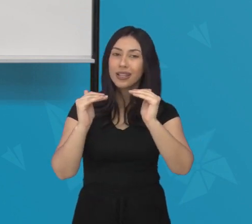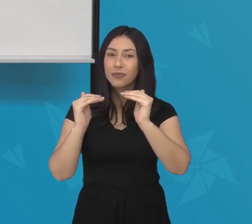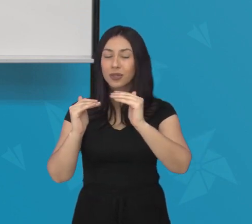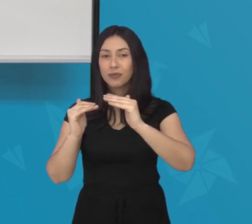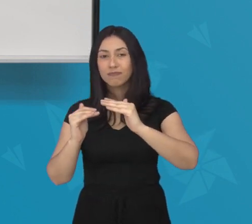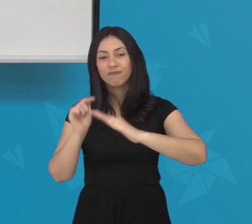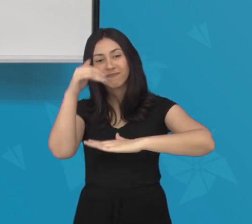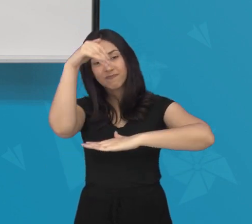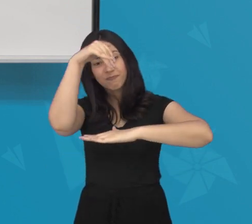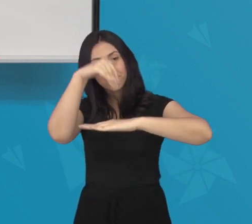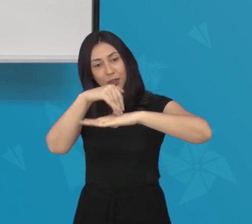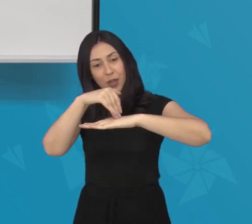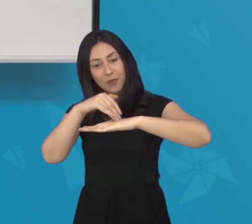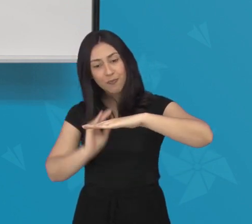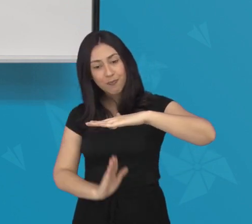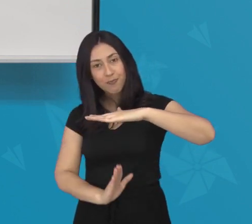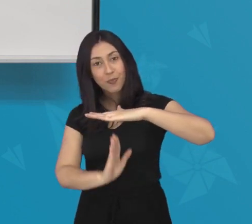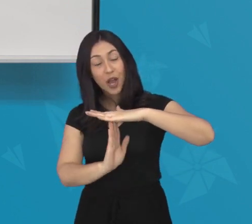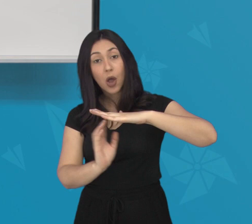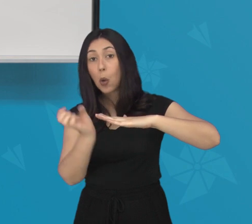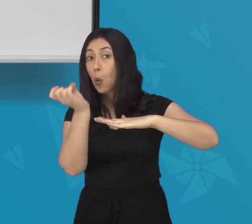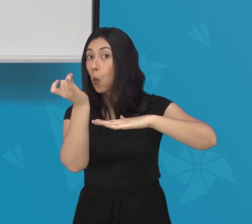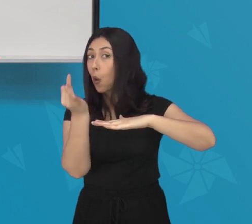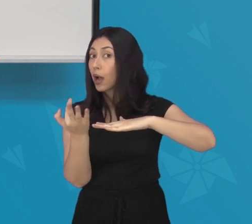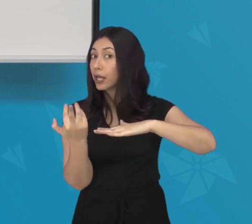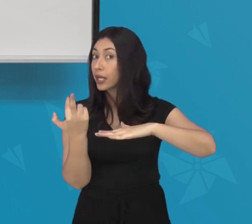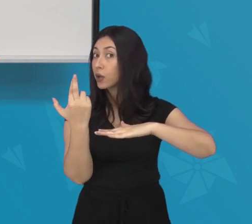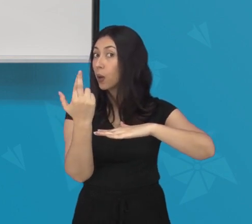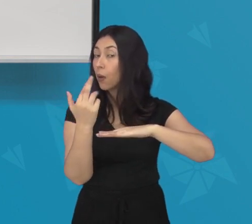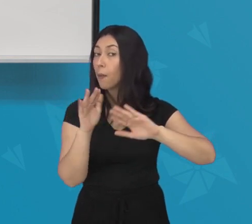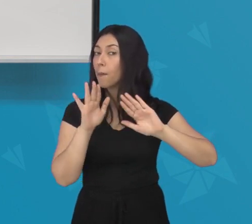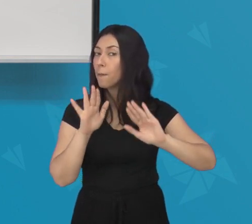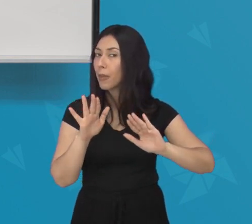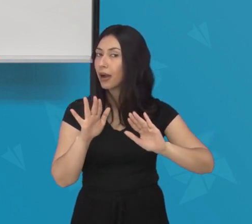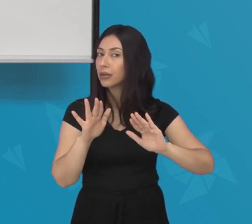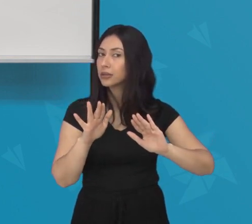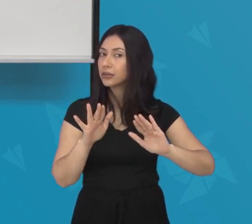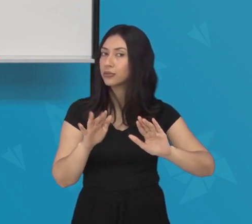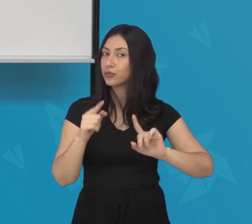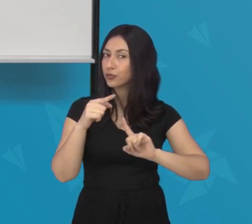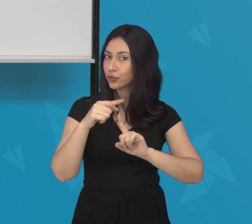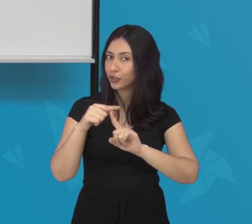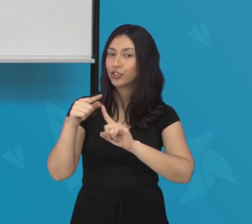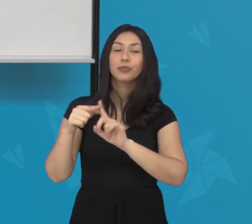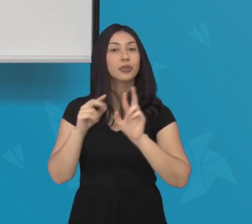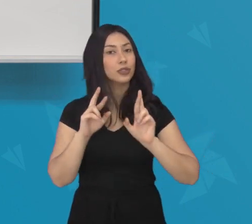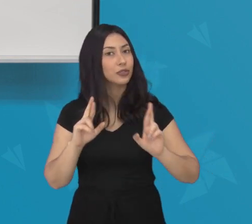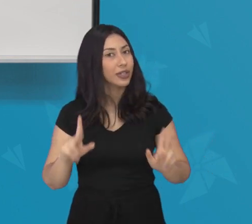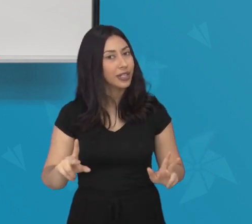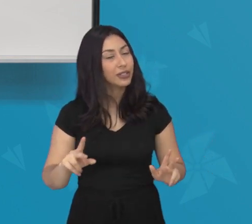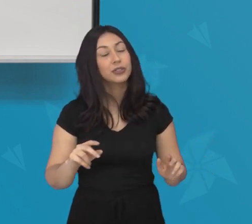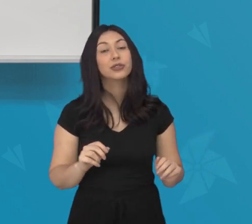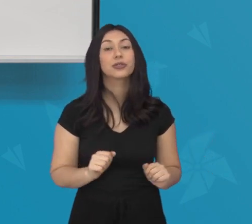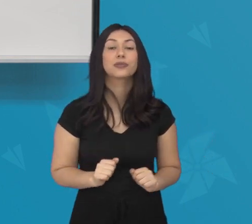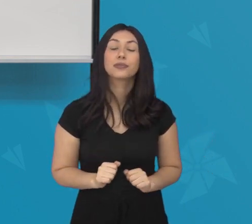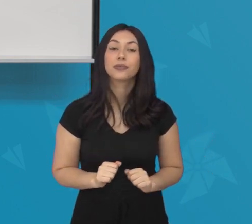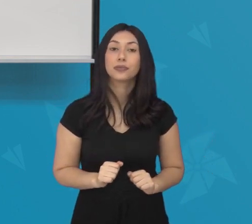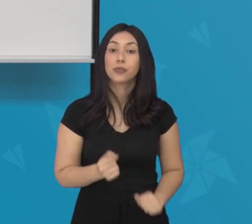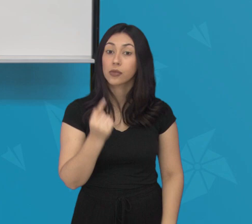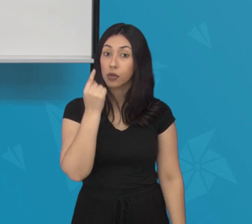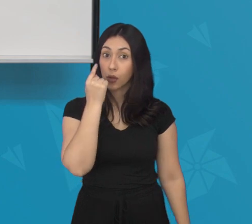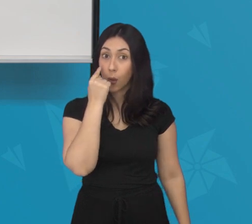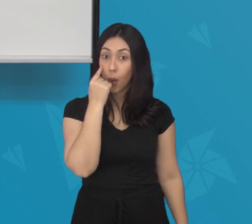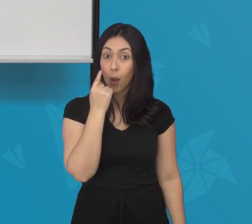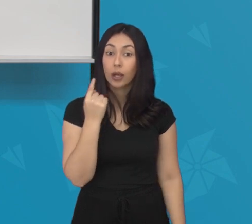mesmo valor, a mesma quantidade de newtons, elas são de naturezas diferentes. Tá bom?